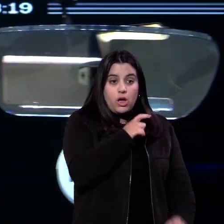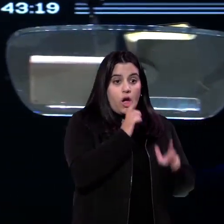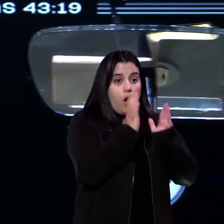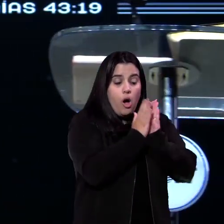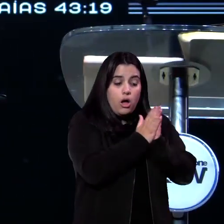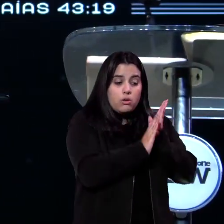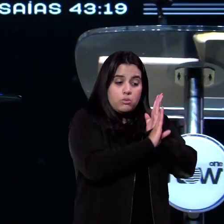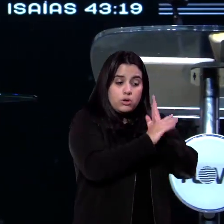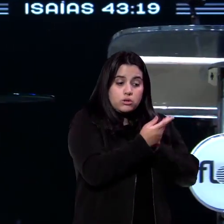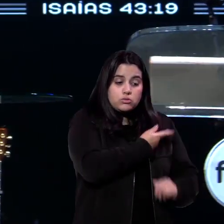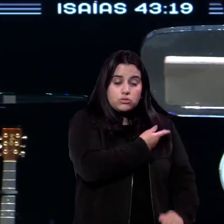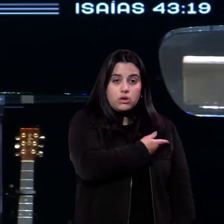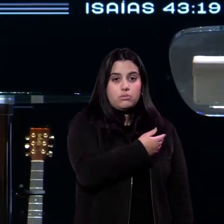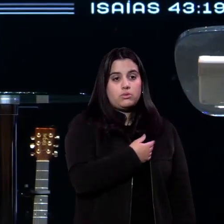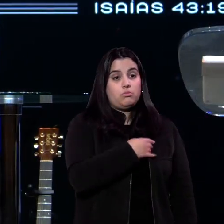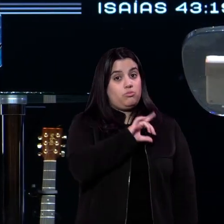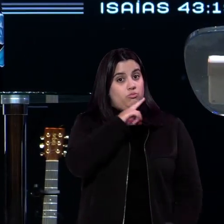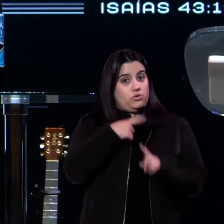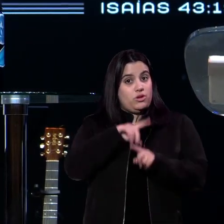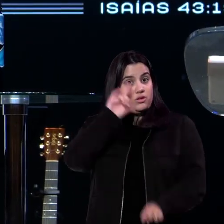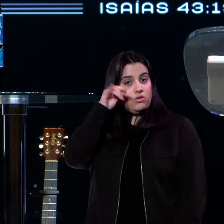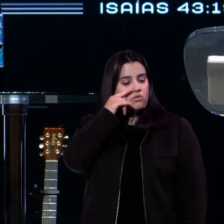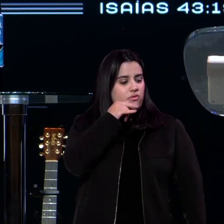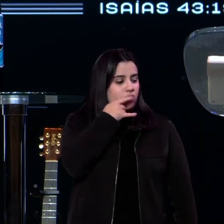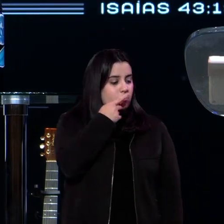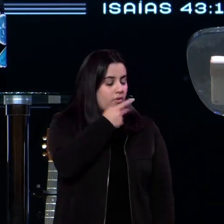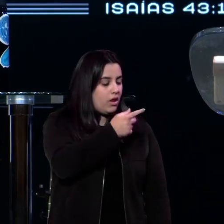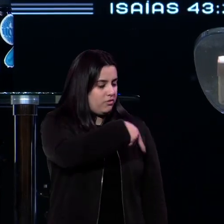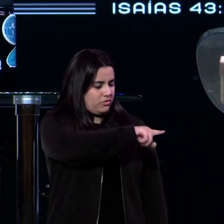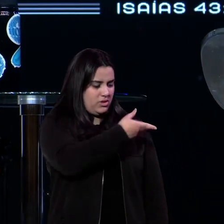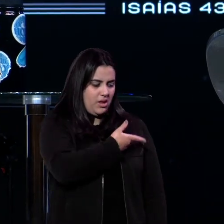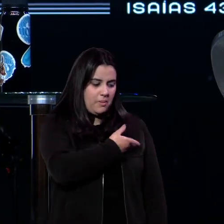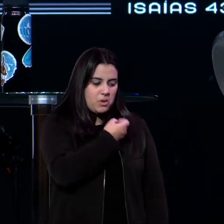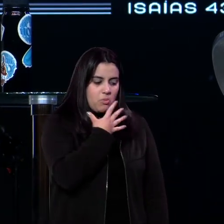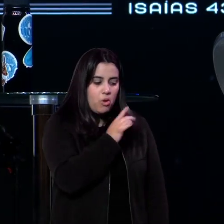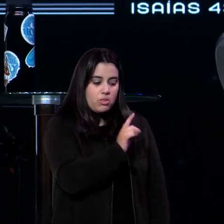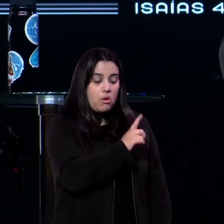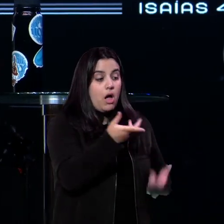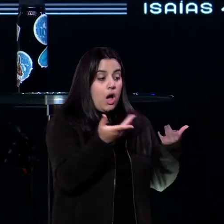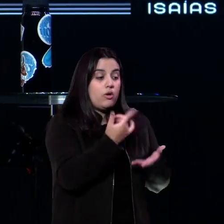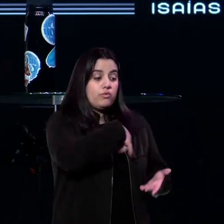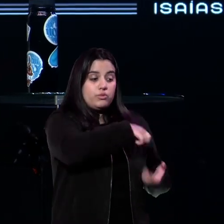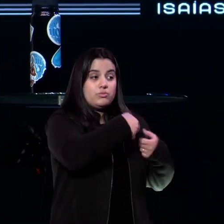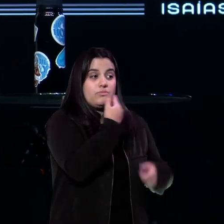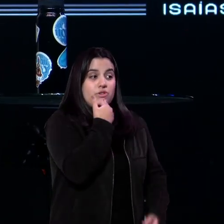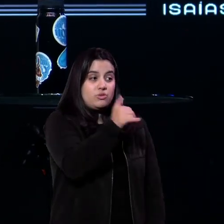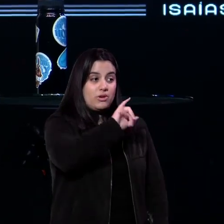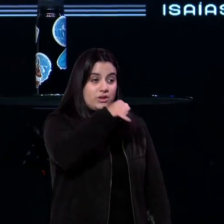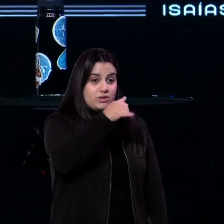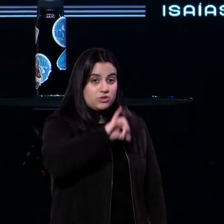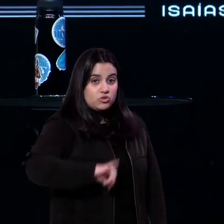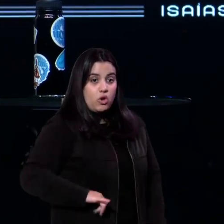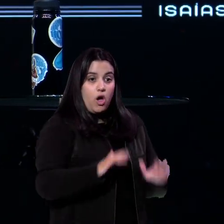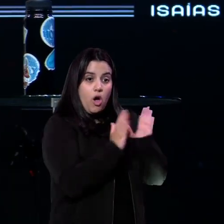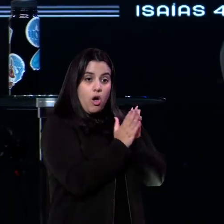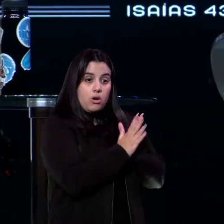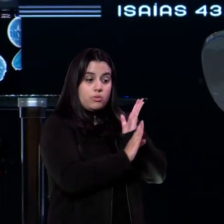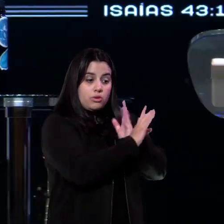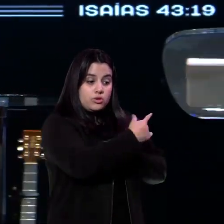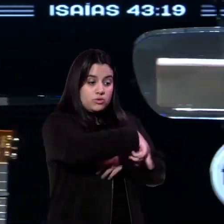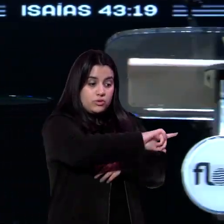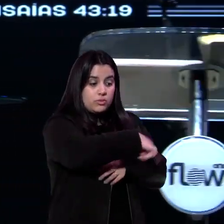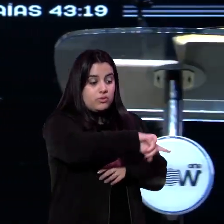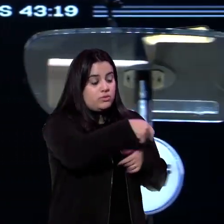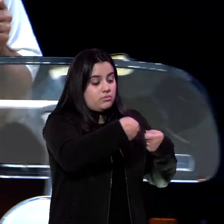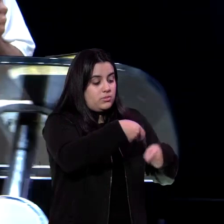dele. Ele fala, olha, vocês não foram bons amigos. Agora peçam que Jó ore por vocês para que vocês sejam perdoados. E Jó vai